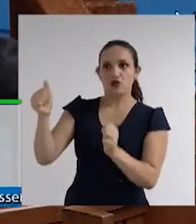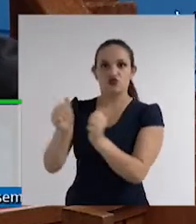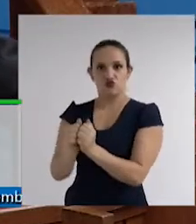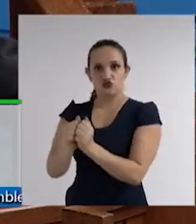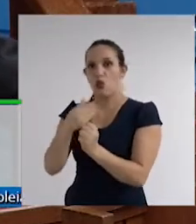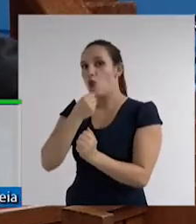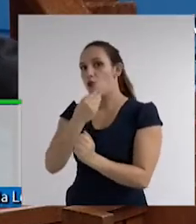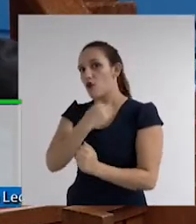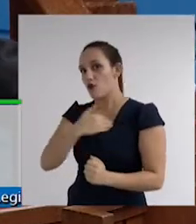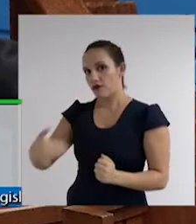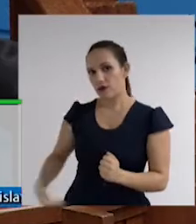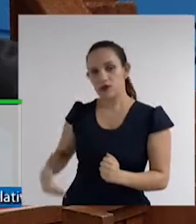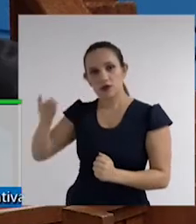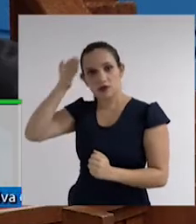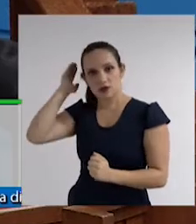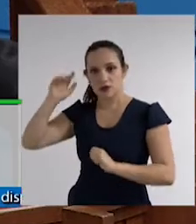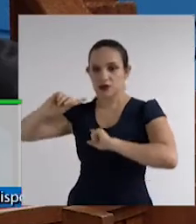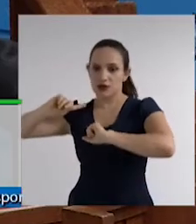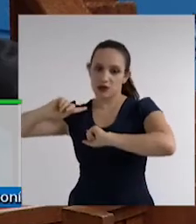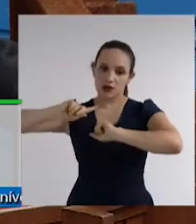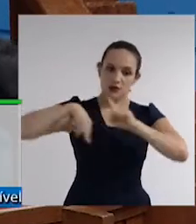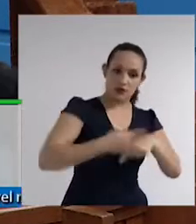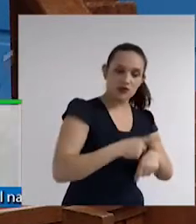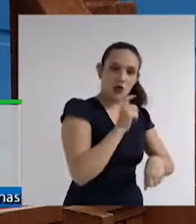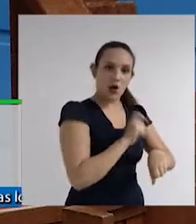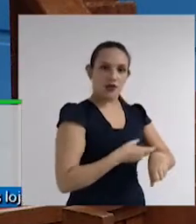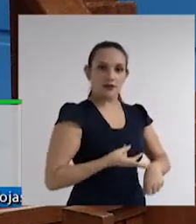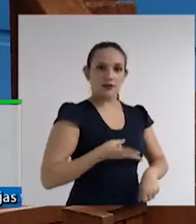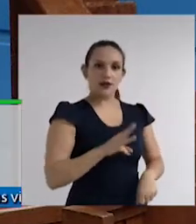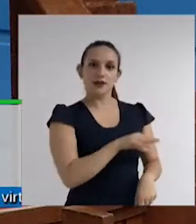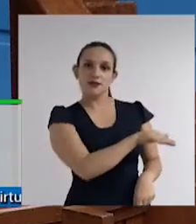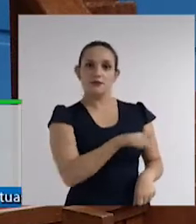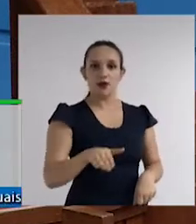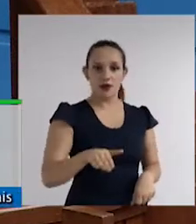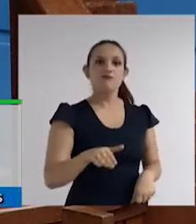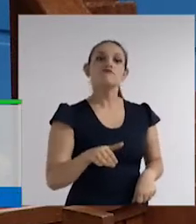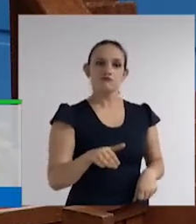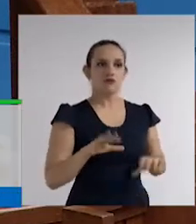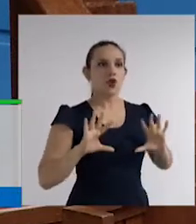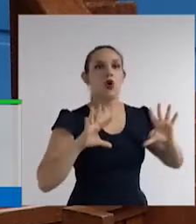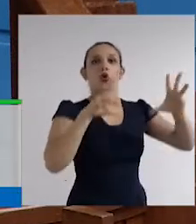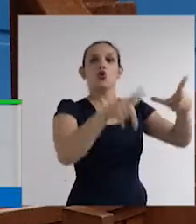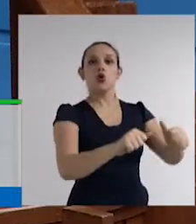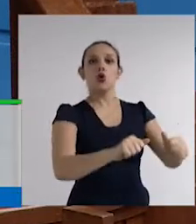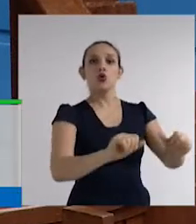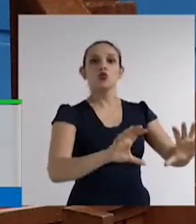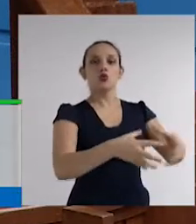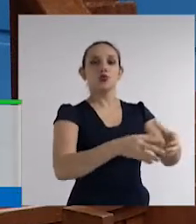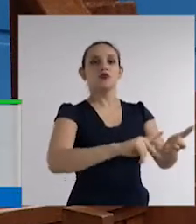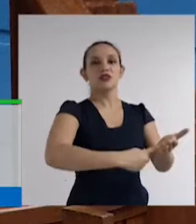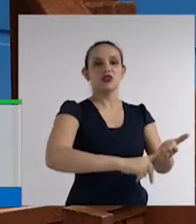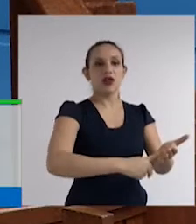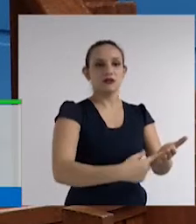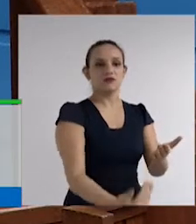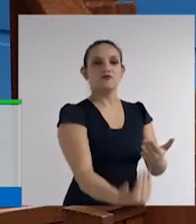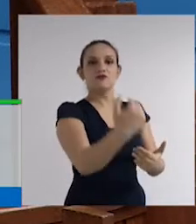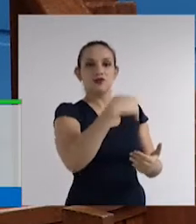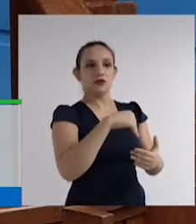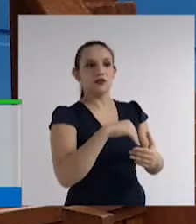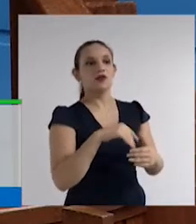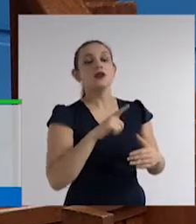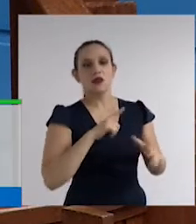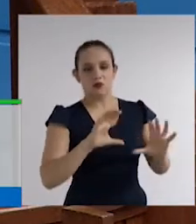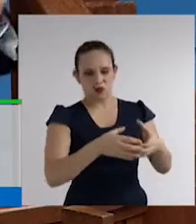meio-dia. Na sequência, 3h30, foi recebido todo esse comitê de monitoramento da crise pelo